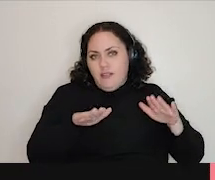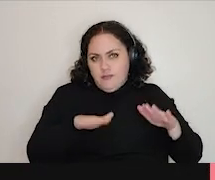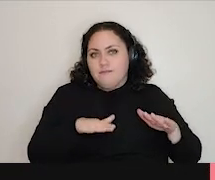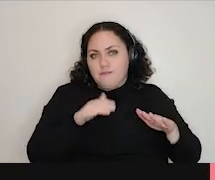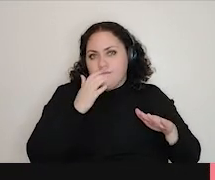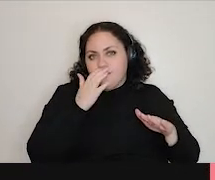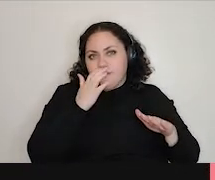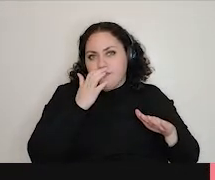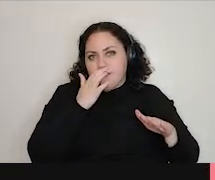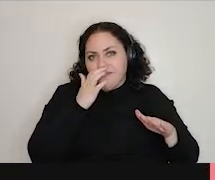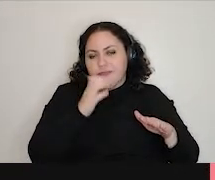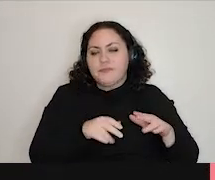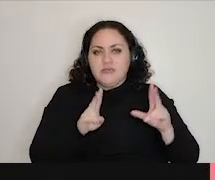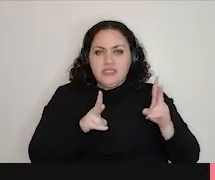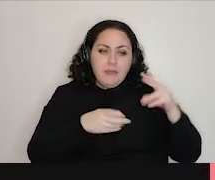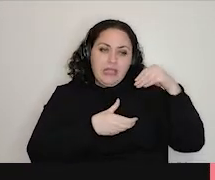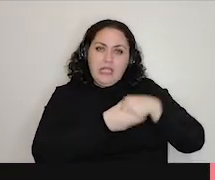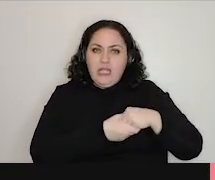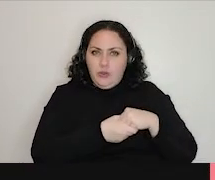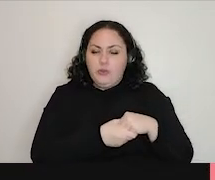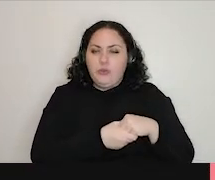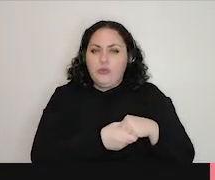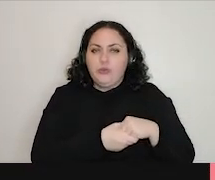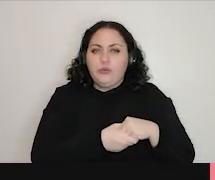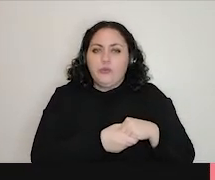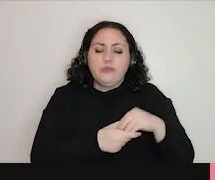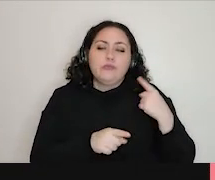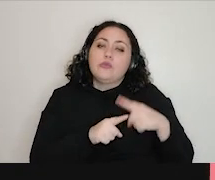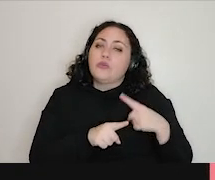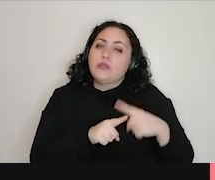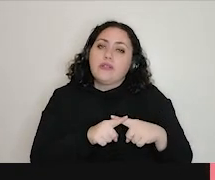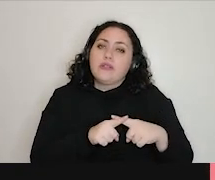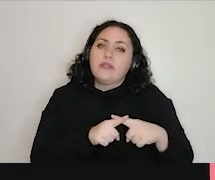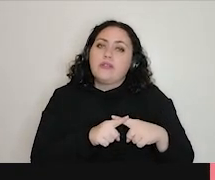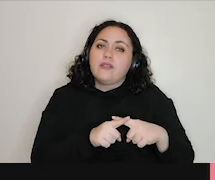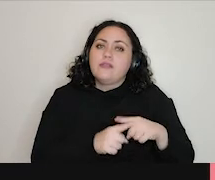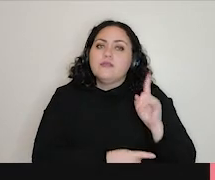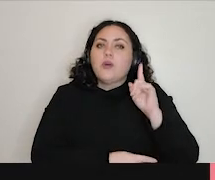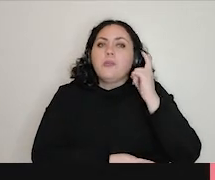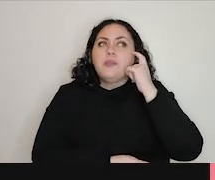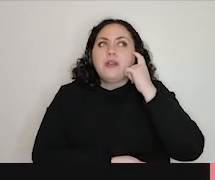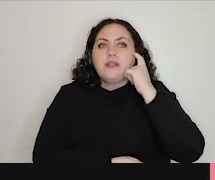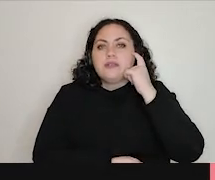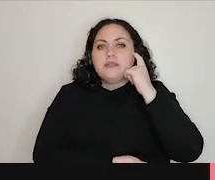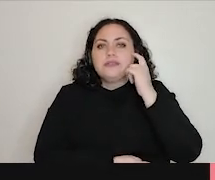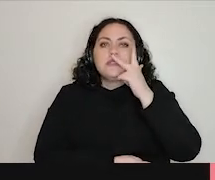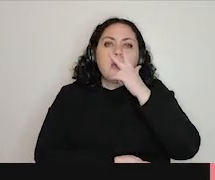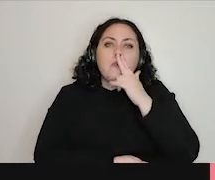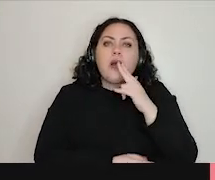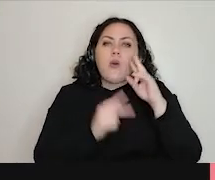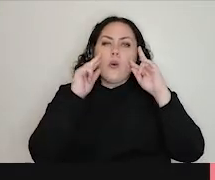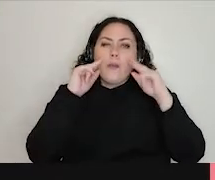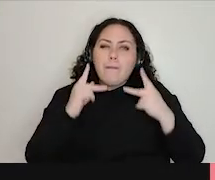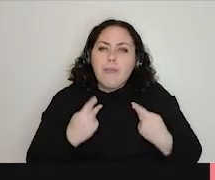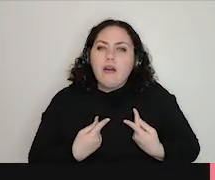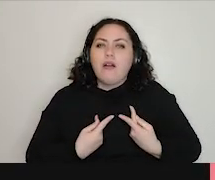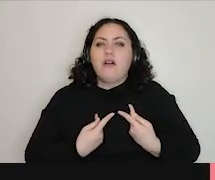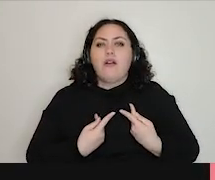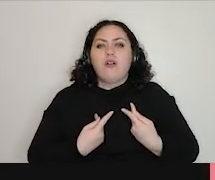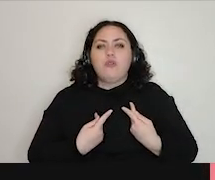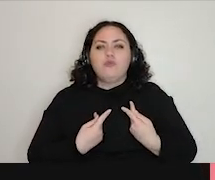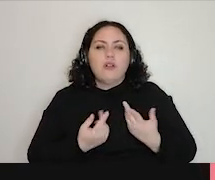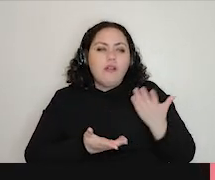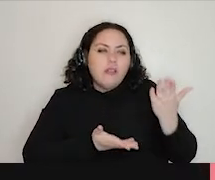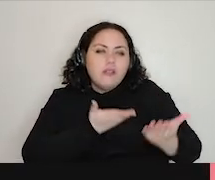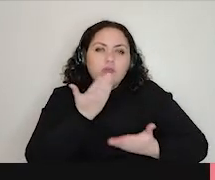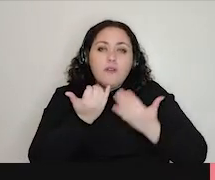da escola, não no pátio, porque não se tinha toda uma humanização, não se tinha tanta informação com